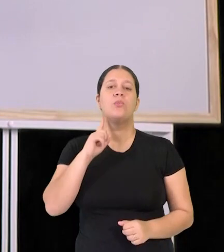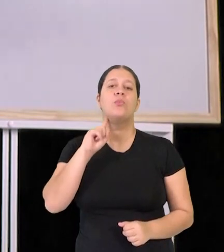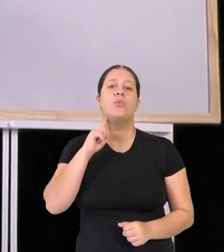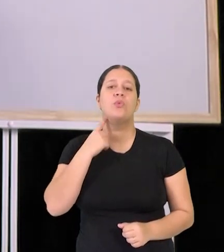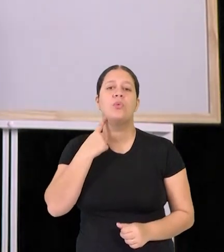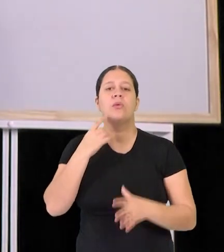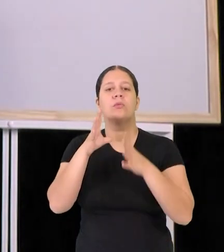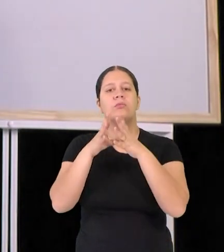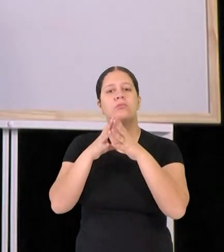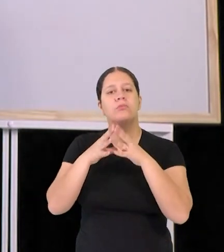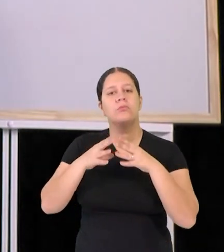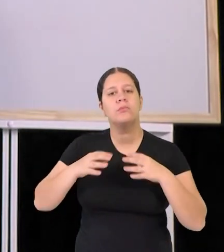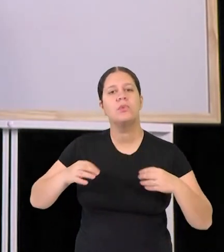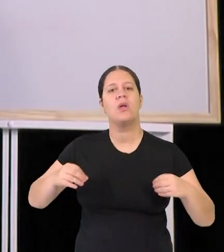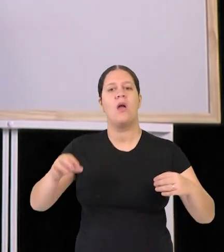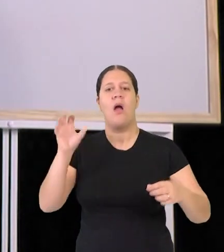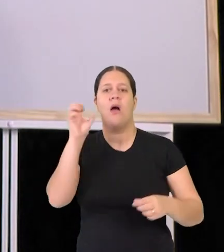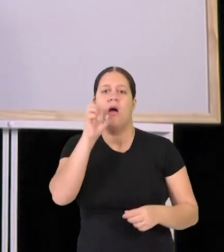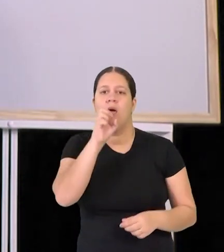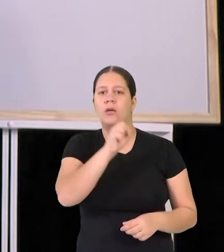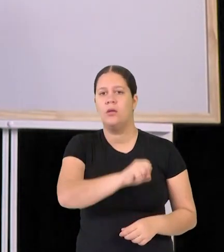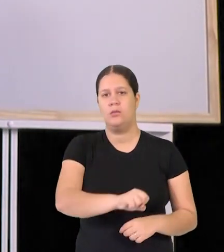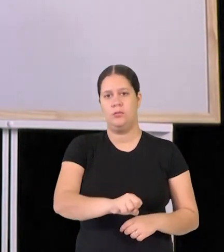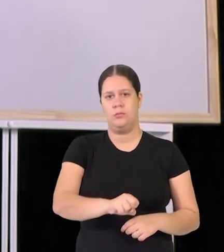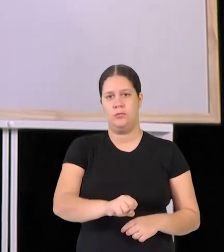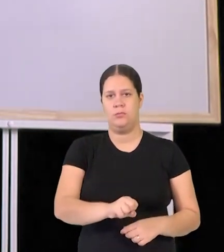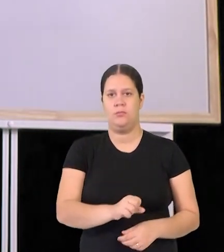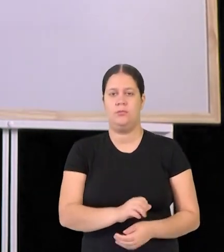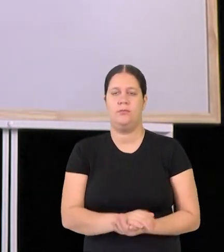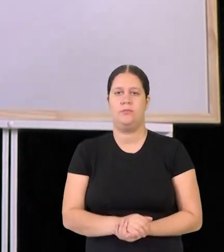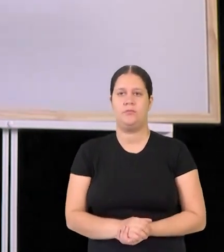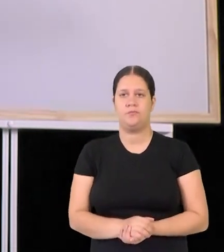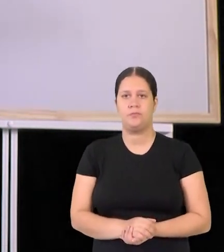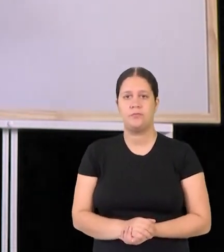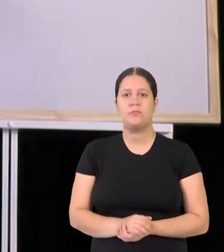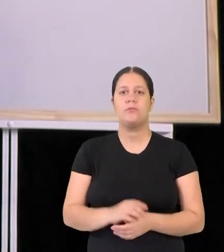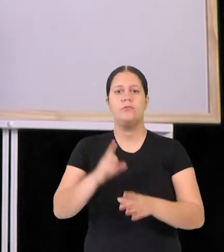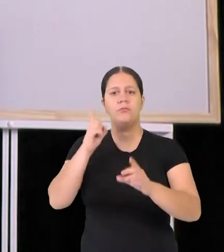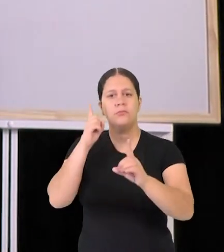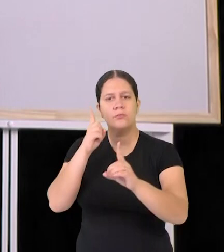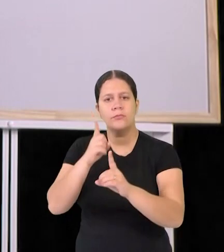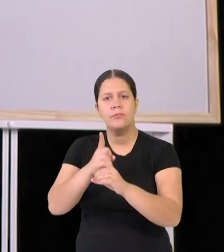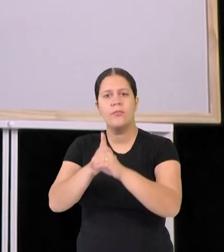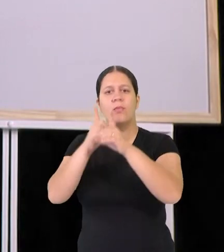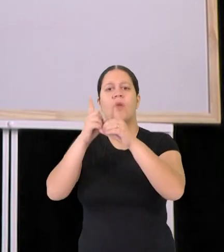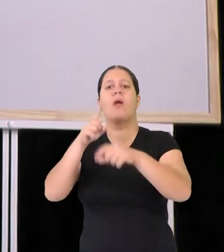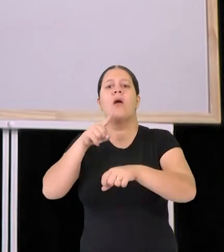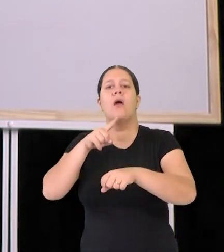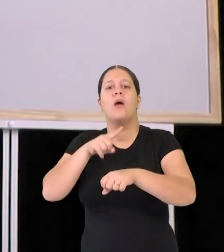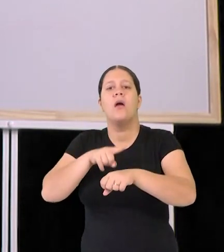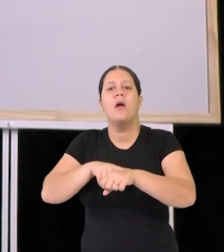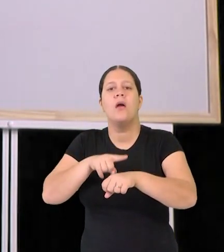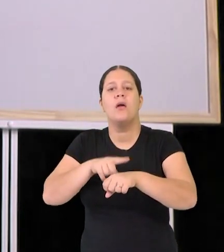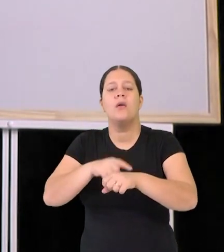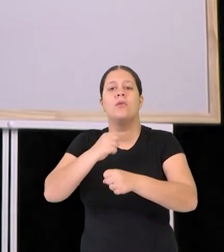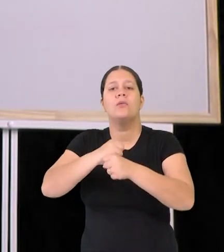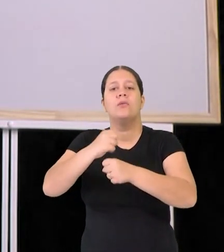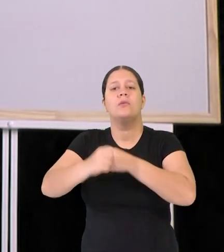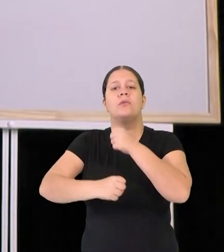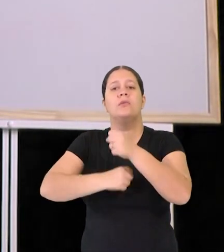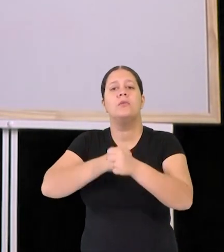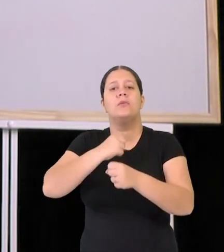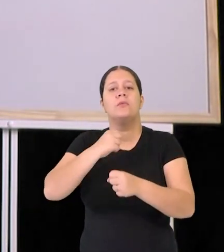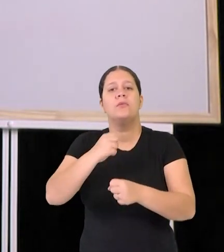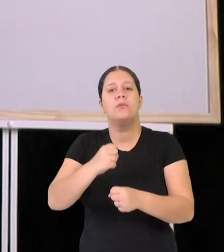indo embora de uma maneira mais rápida. Tranquilo? E aí, identifique a época do ano em que há mais